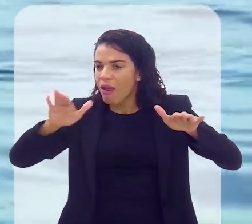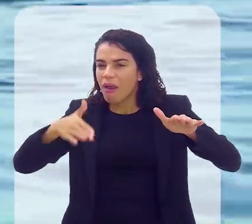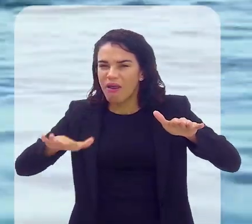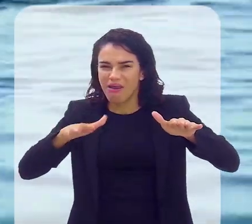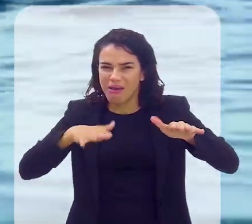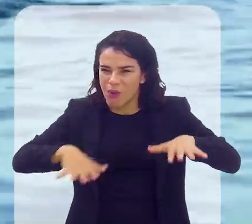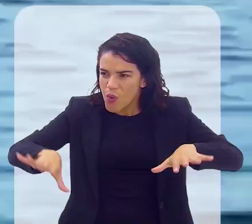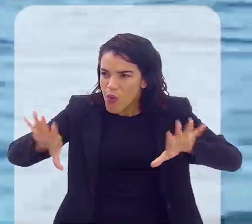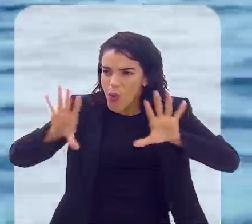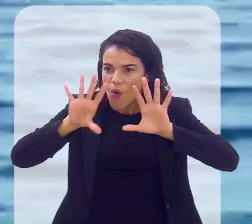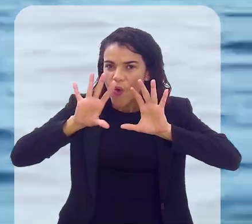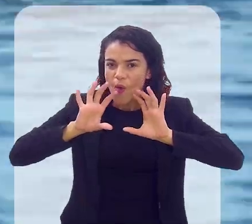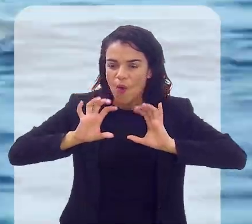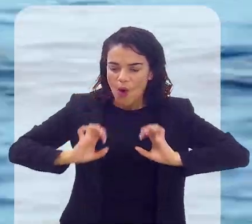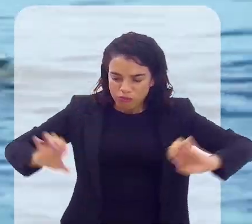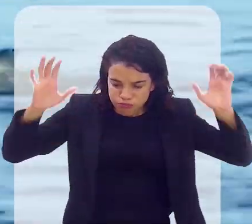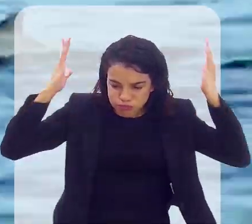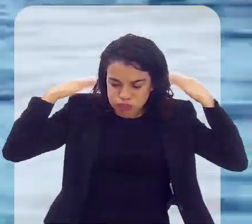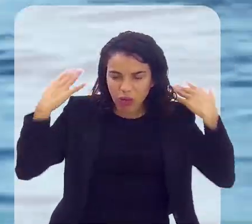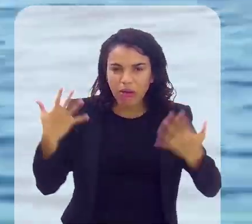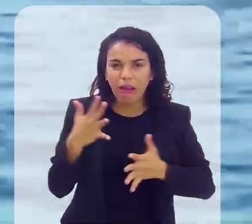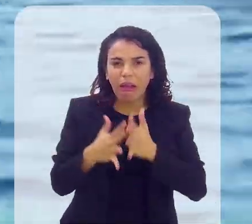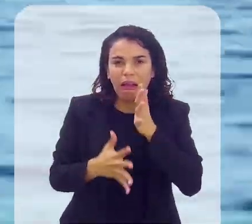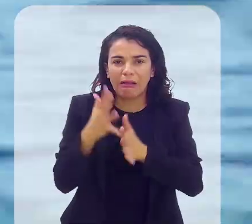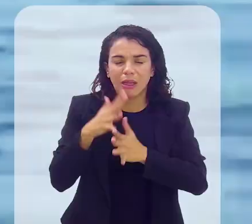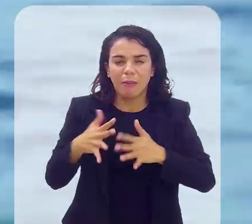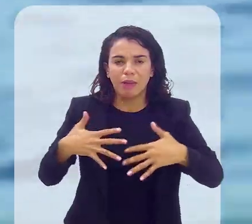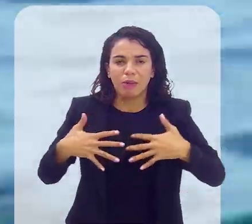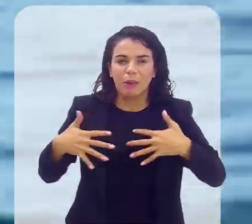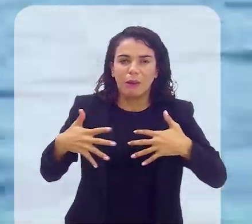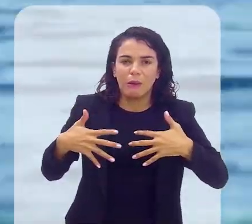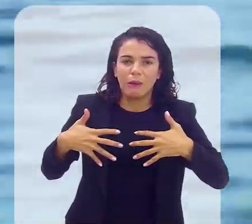pulmão do golfinho causando uma pneumonia.